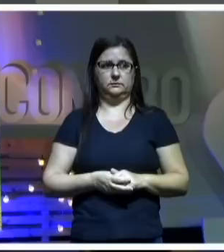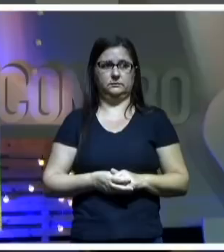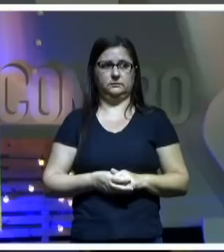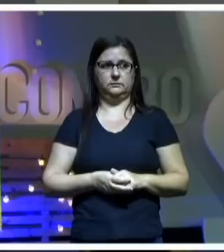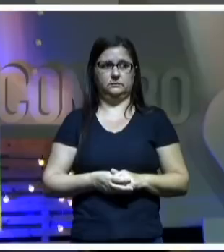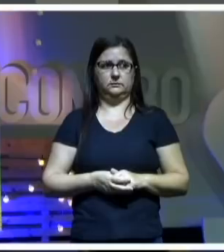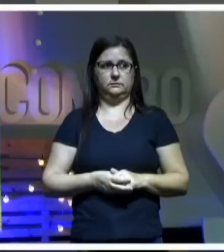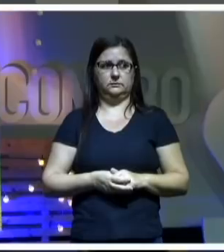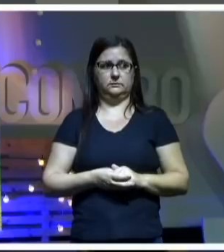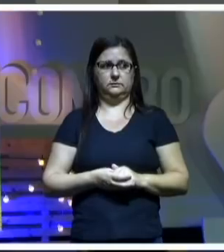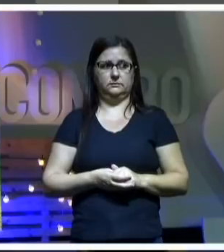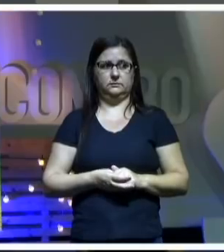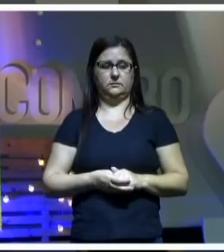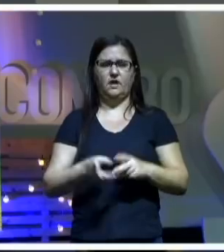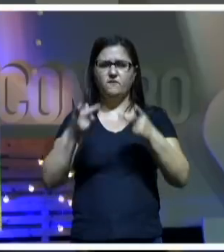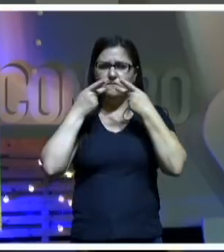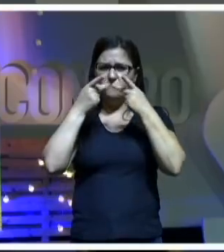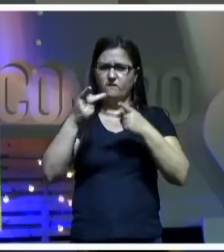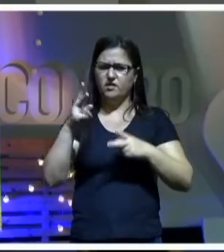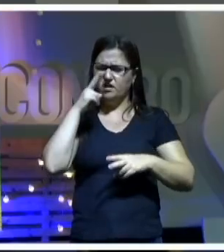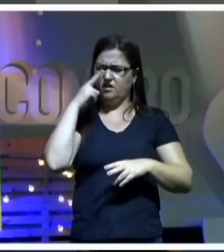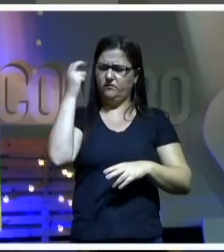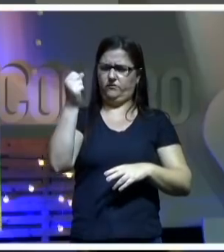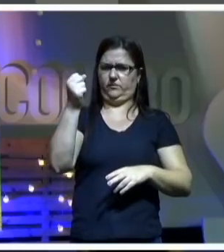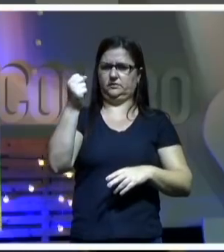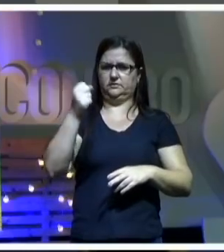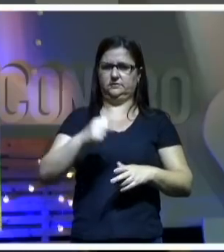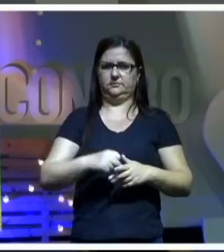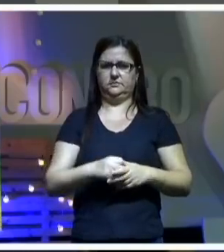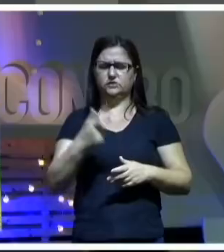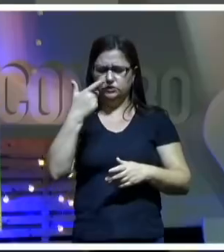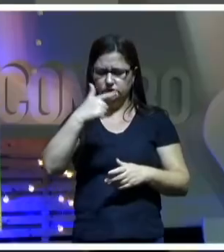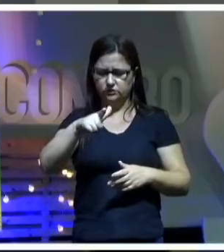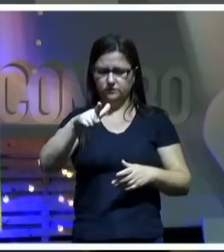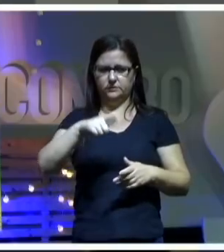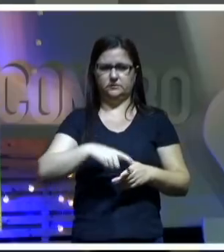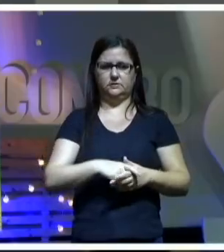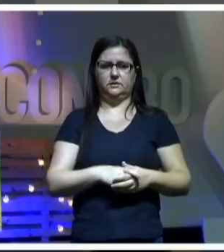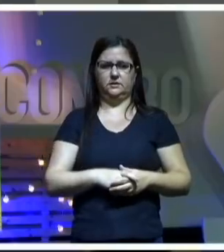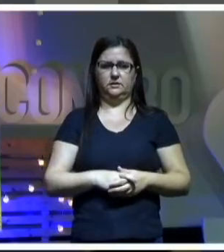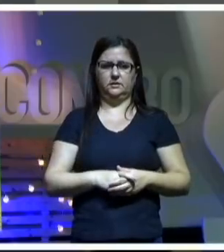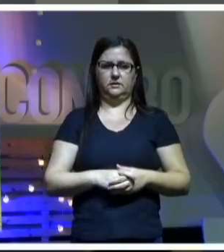está fraco támbém ficou no 3 a 1 23